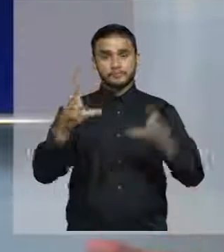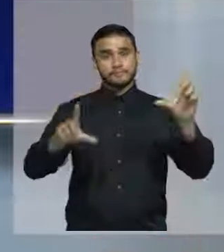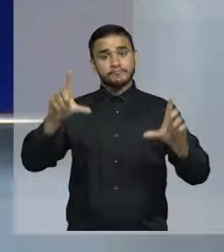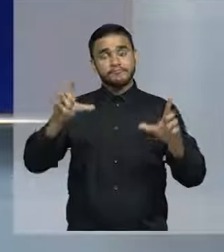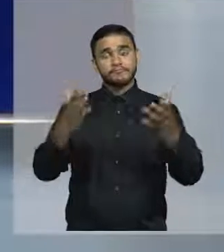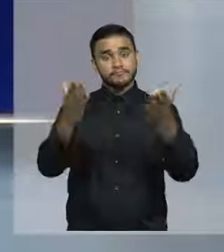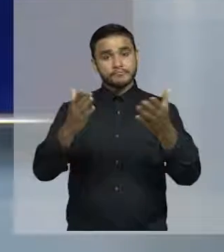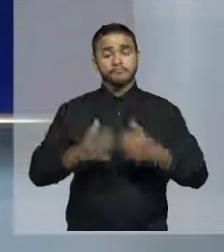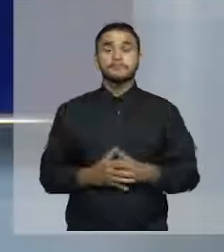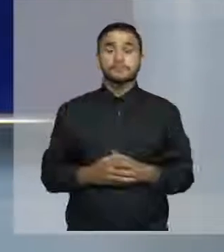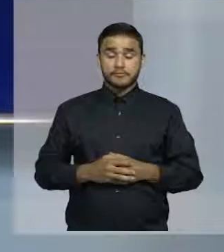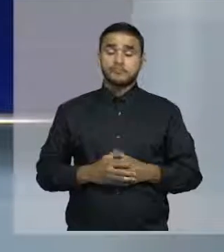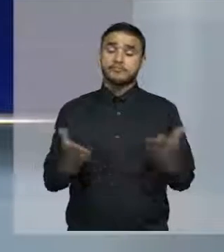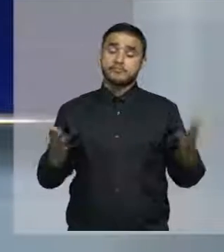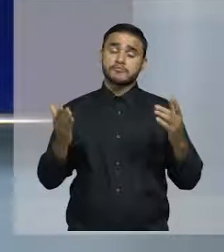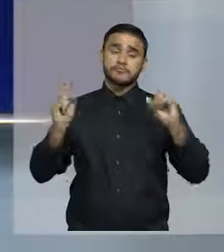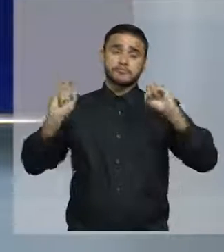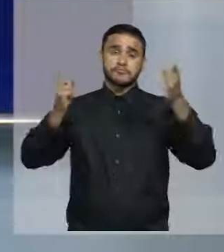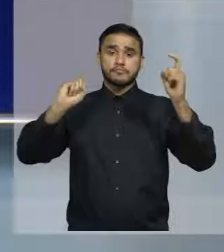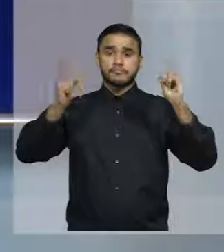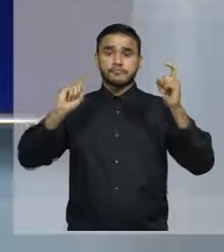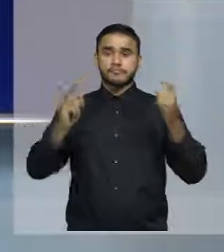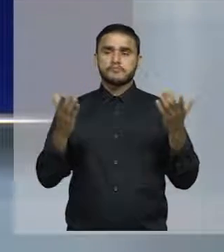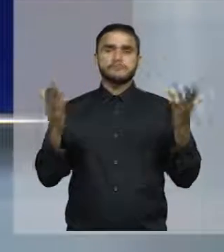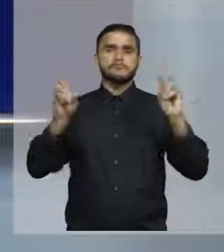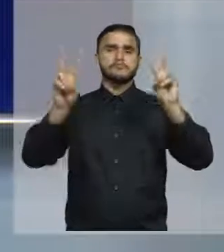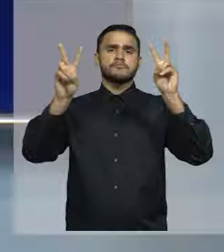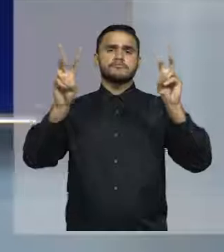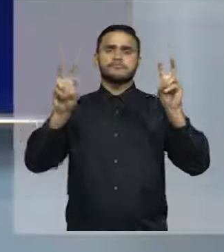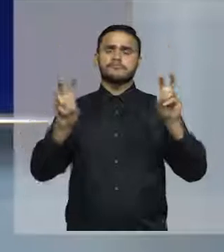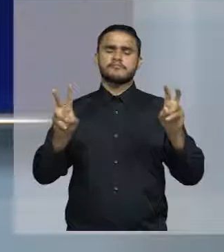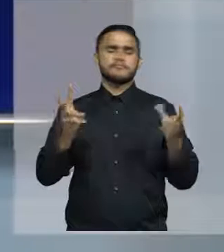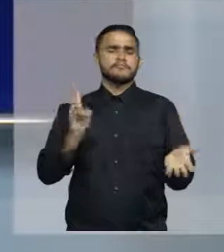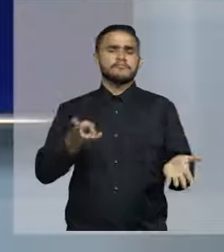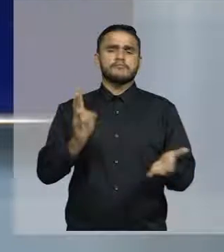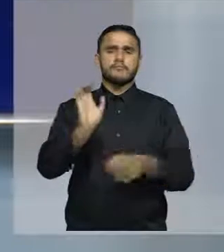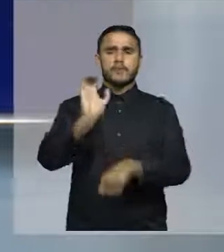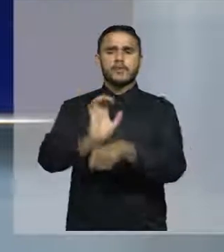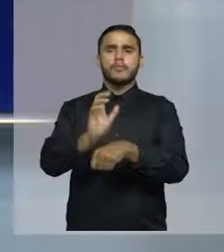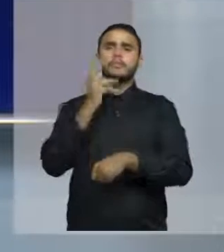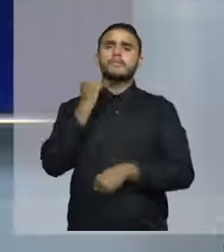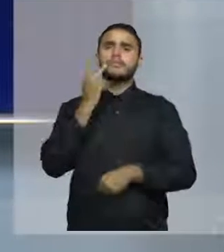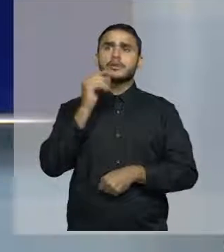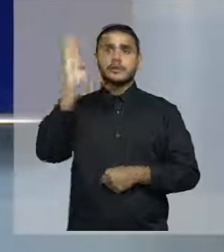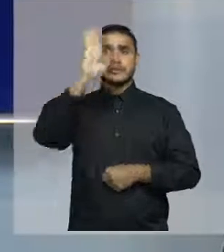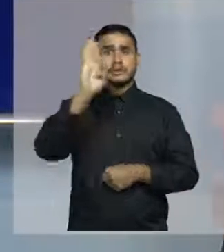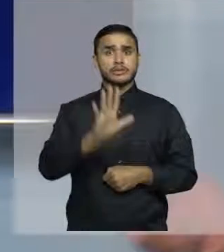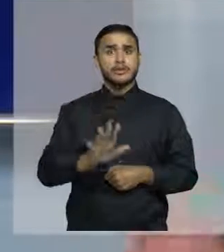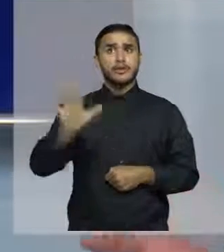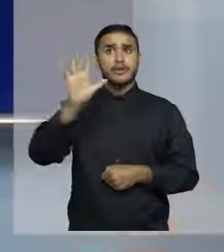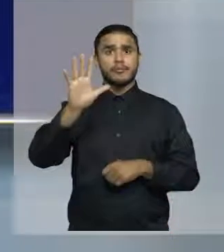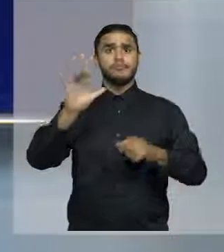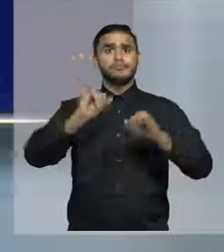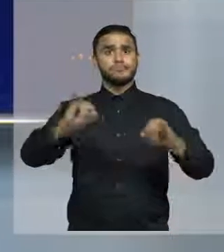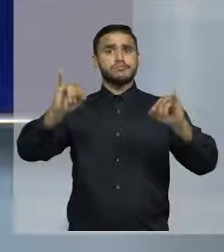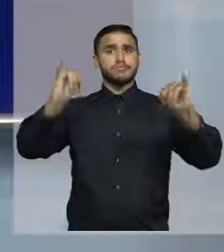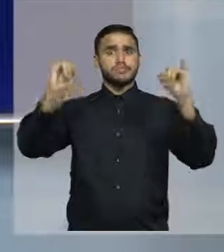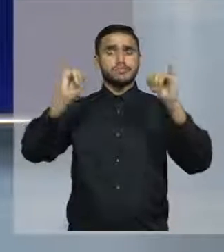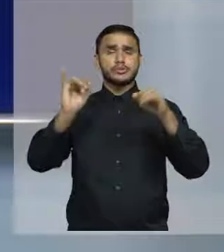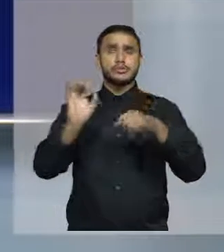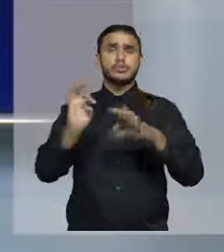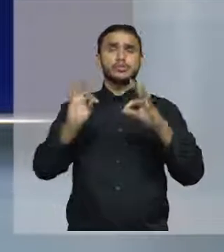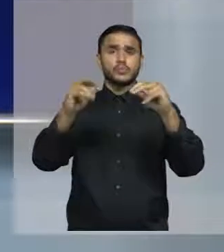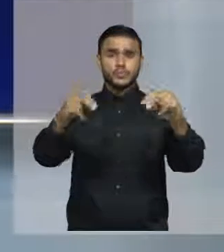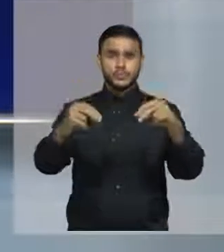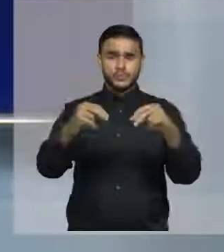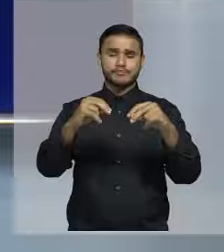discutir, como não poderia deixar de ser, o assunto que está na pauta da imprensa local, nacional e de todas as rodas de discussão. Mais uma